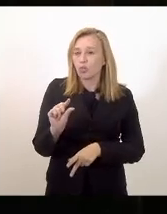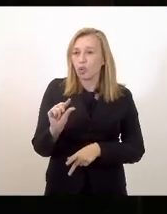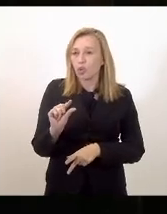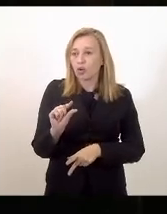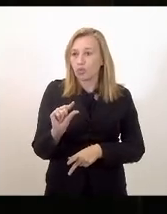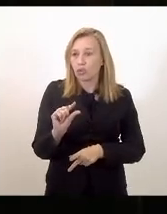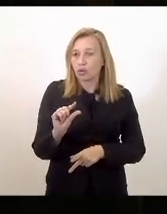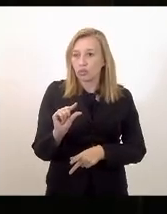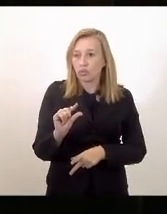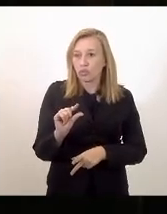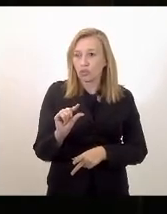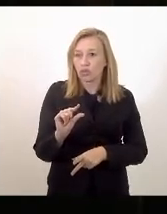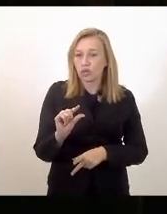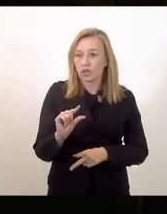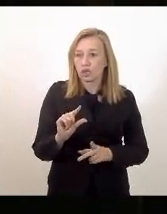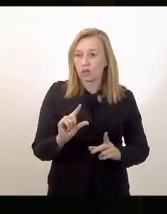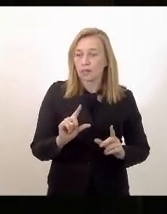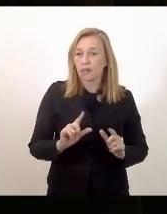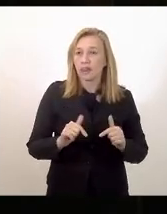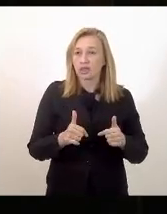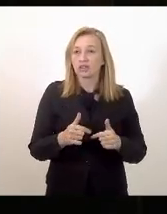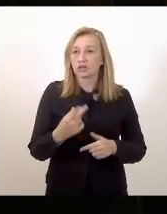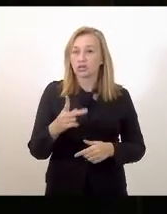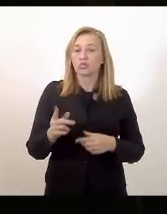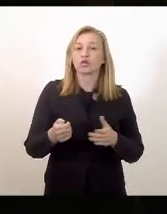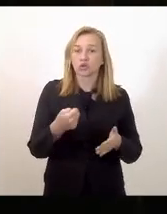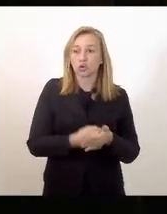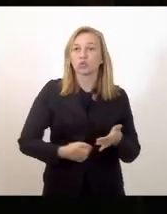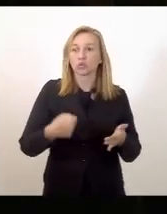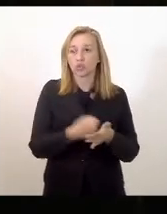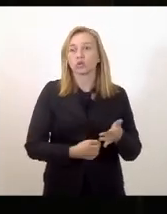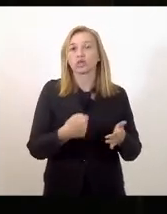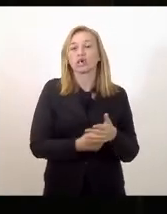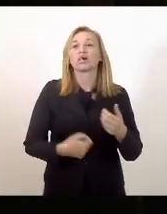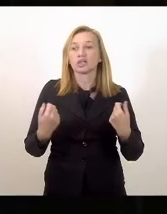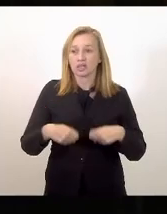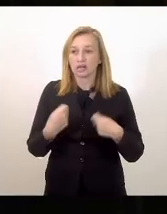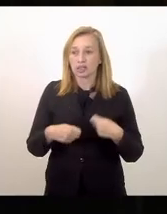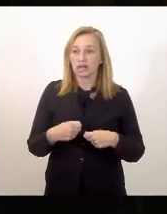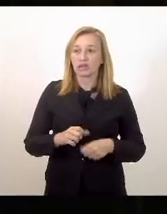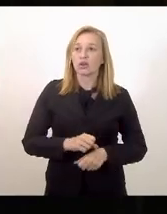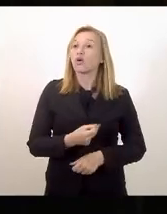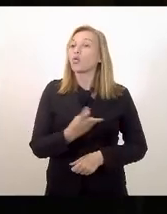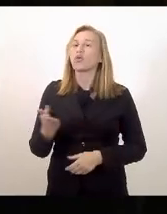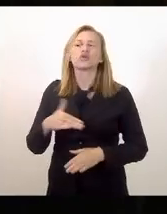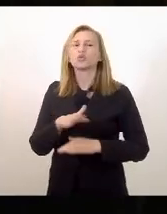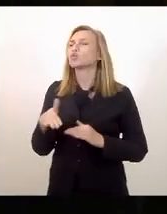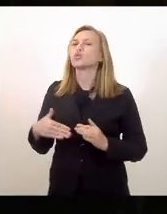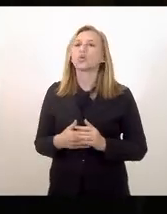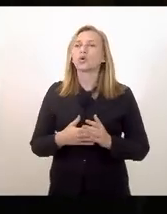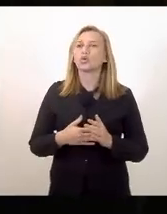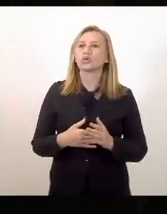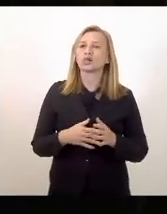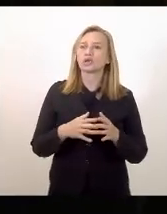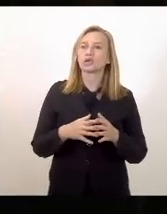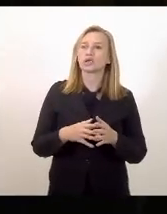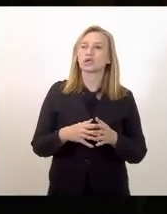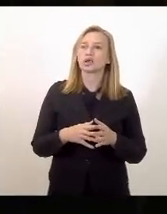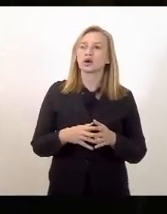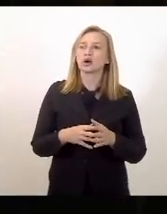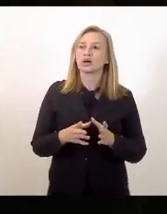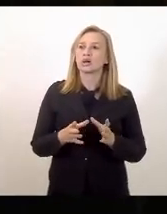poucas formas de reverberar suas lutas e as suas necessidades. Enquanto toda essa cortina de vidro está